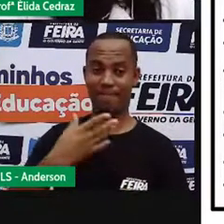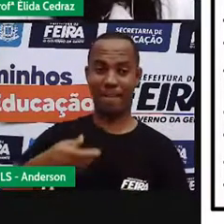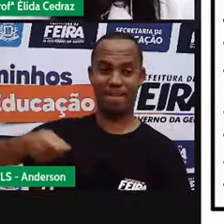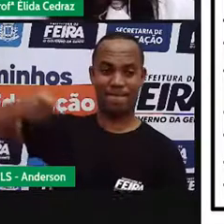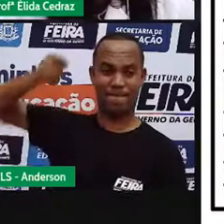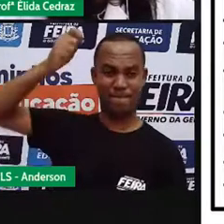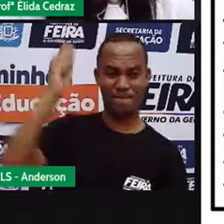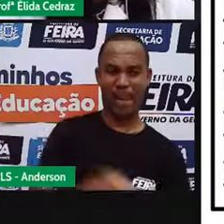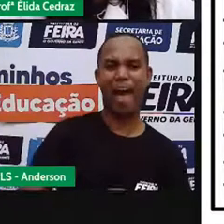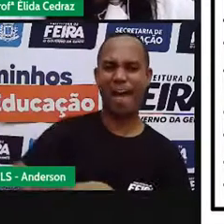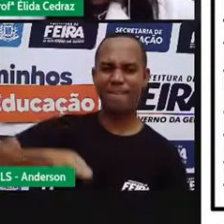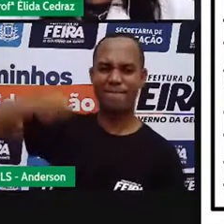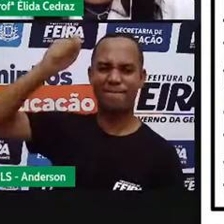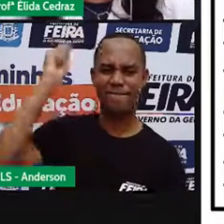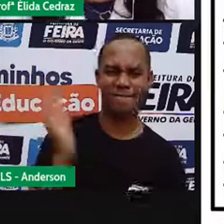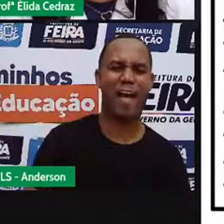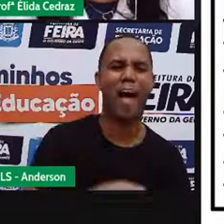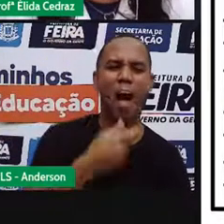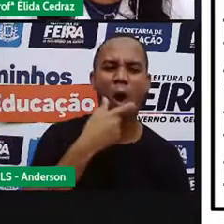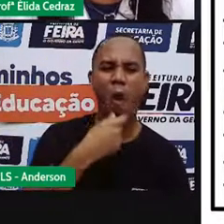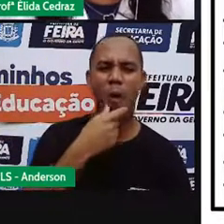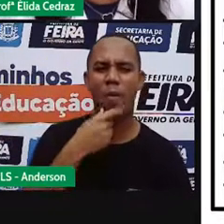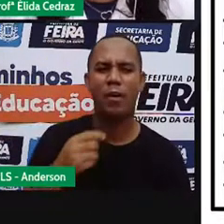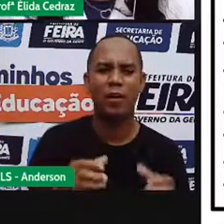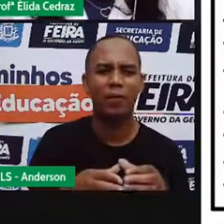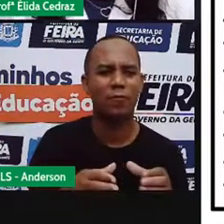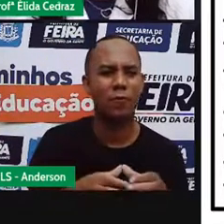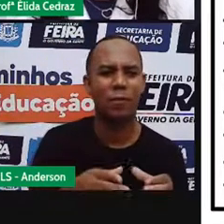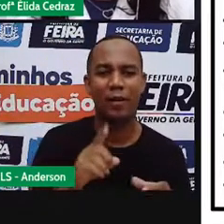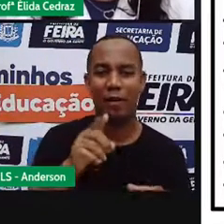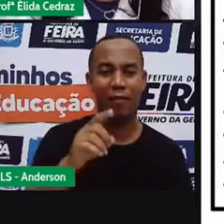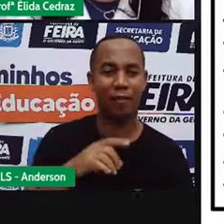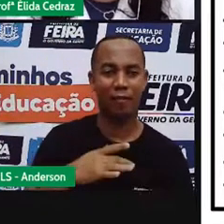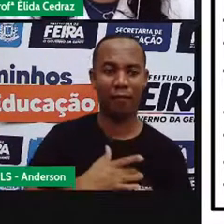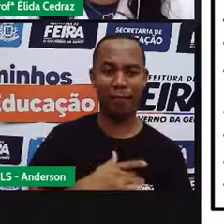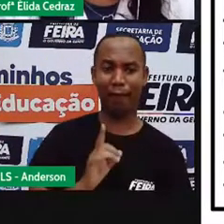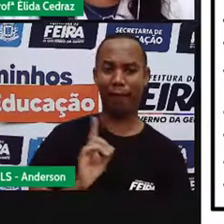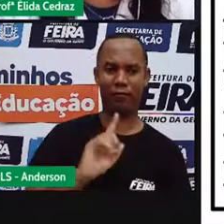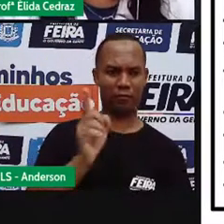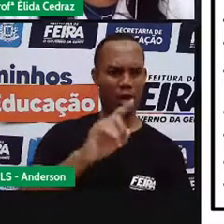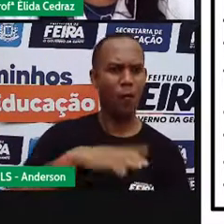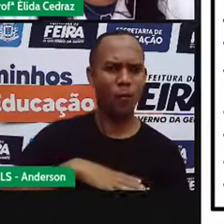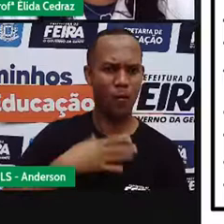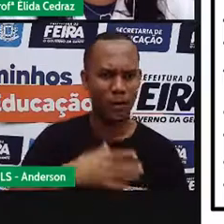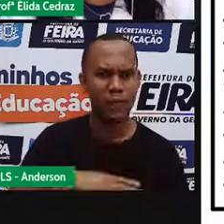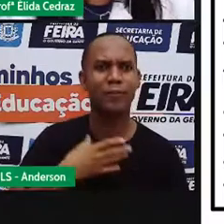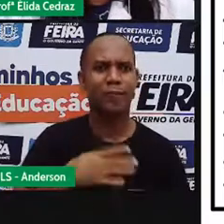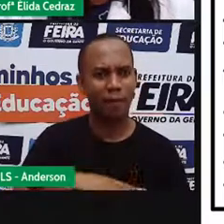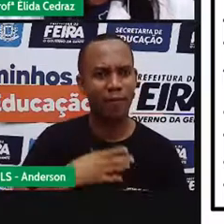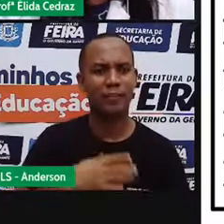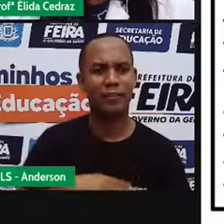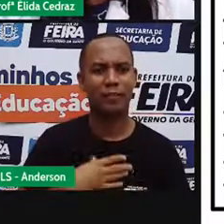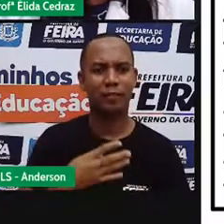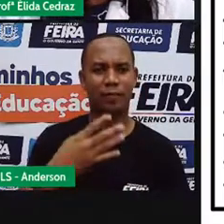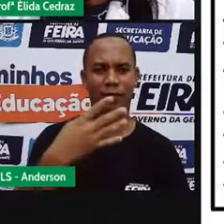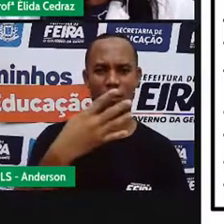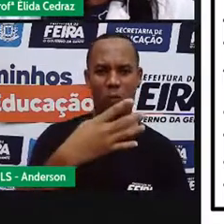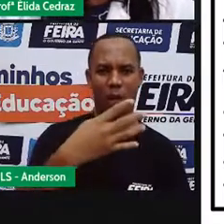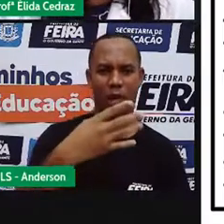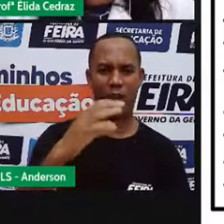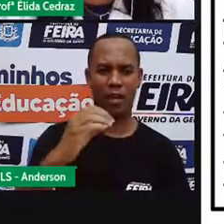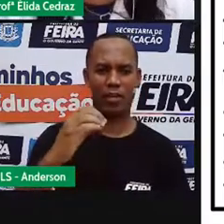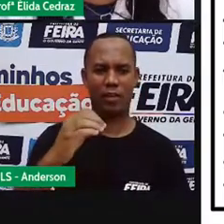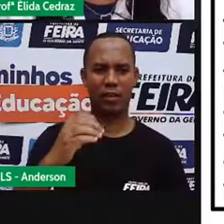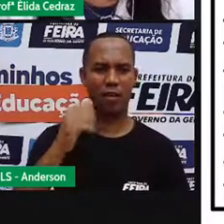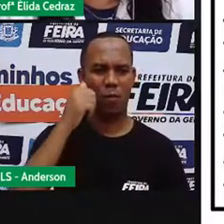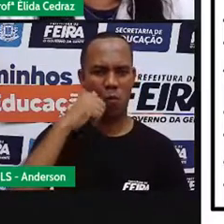surrar os homens que estavam armados, e ela não tinha medo, e junto com ela, mais 40 mulheres, todas marisqueiras ali da